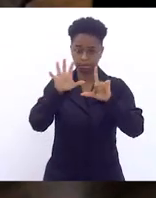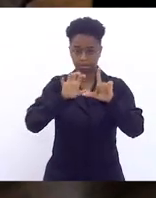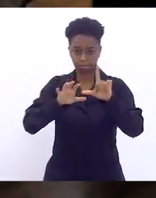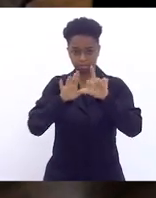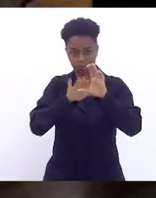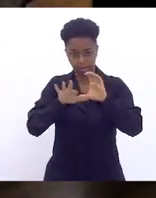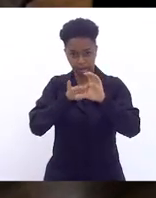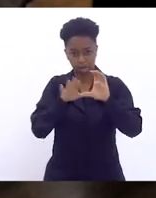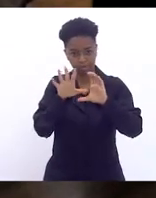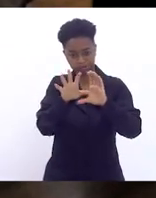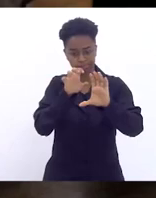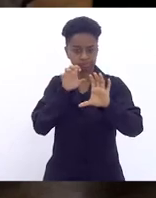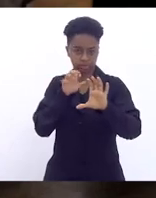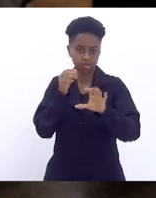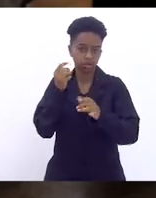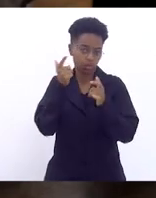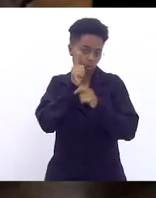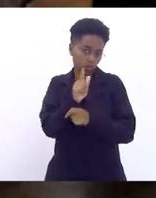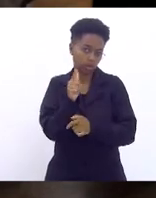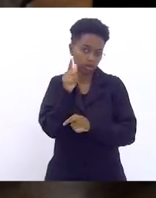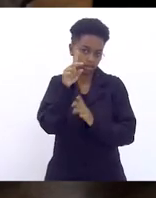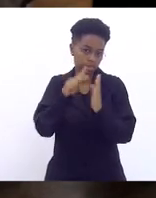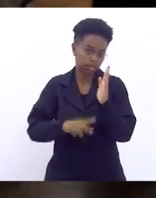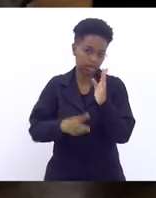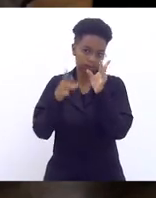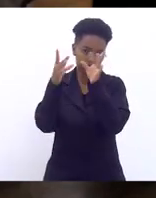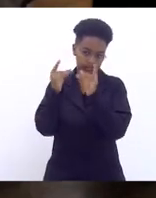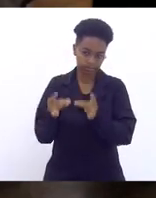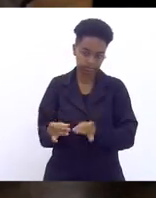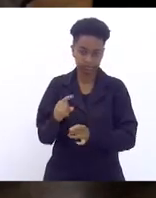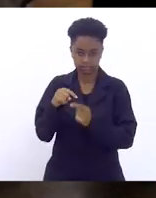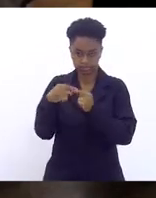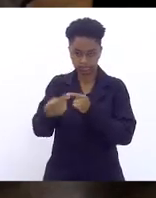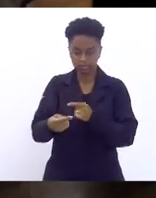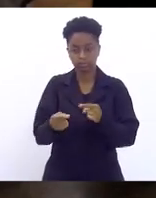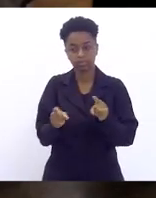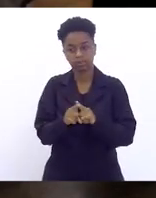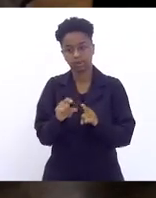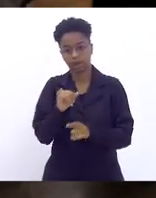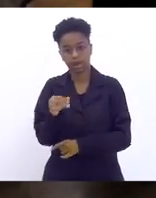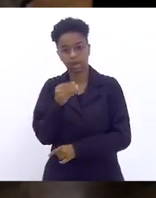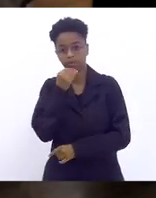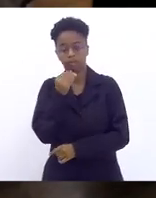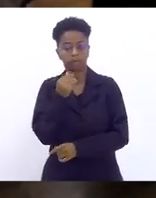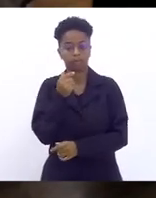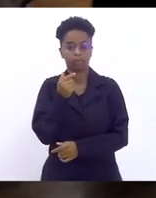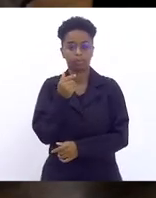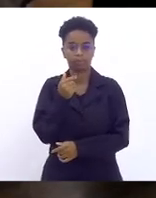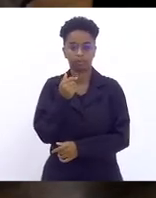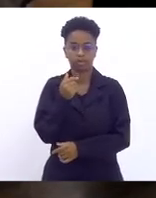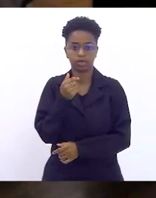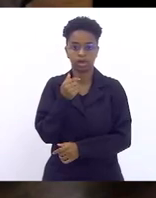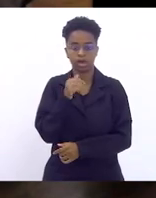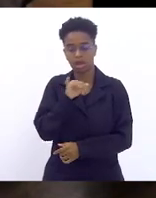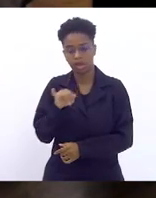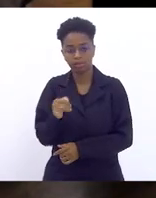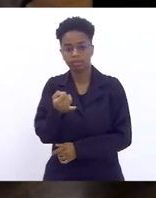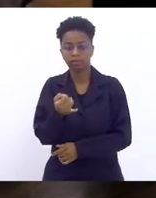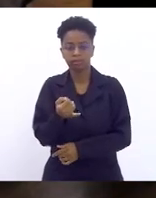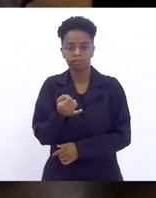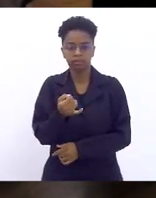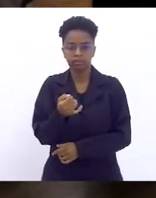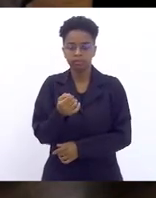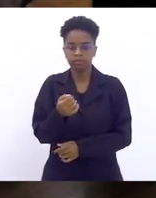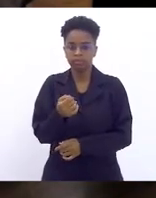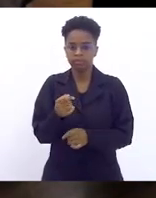ter essa leitura cuidadosa né aproveitar também a oportunidade o deputado André Correia